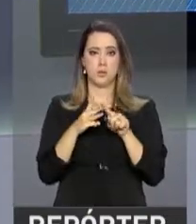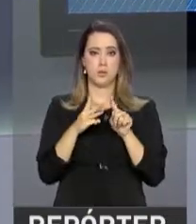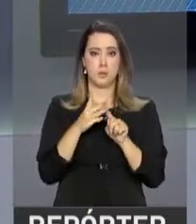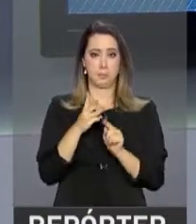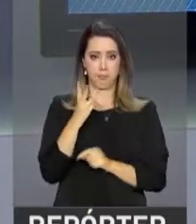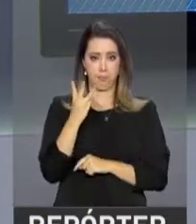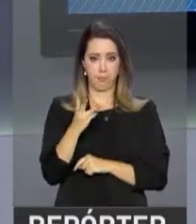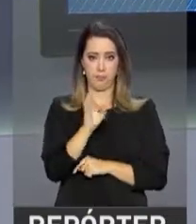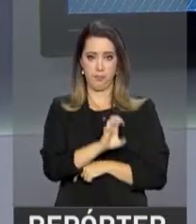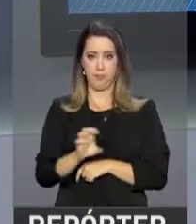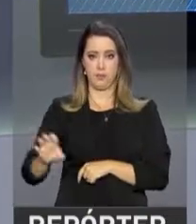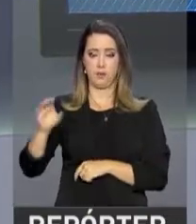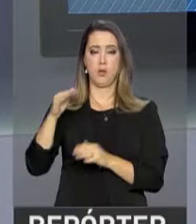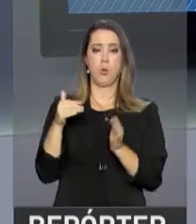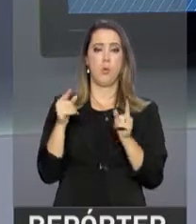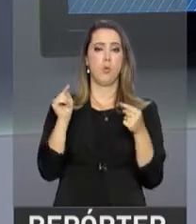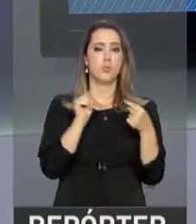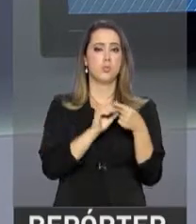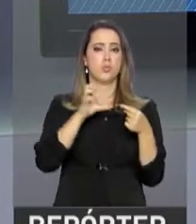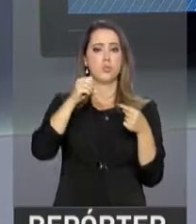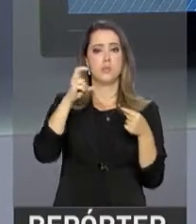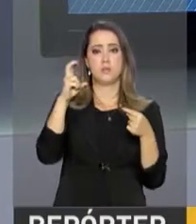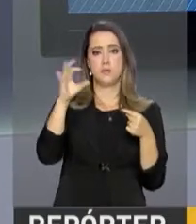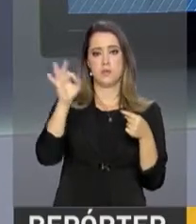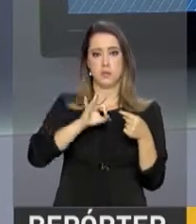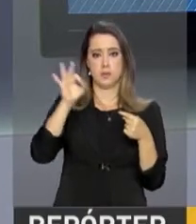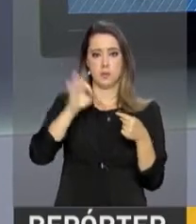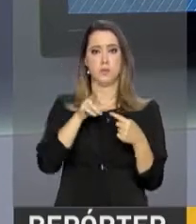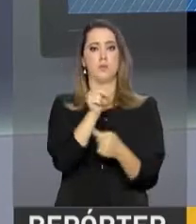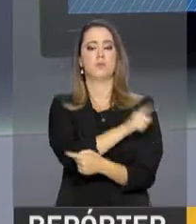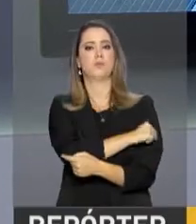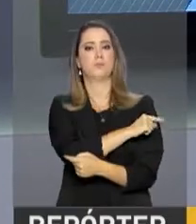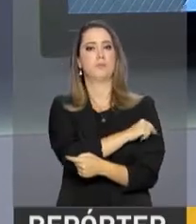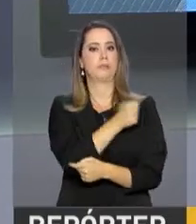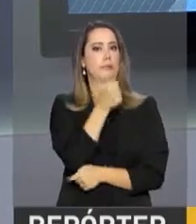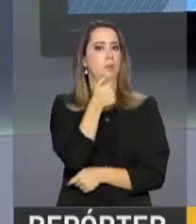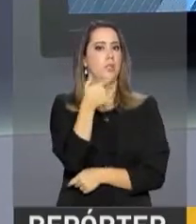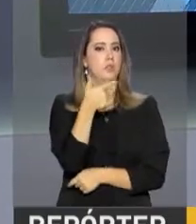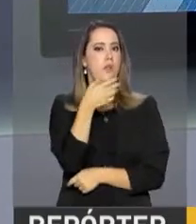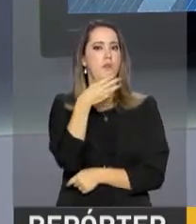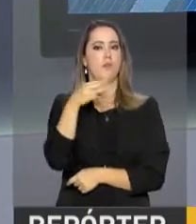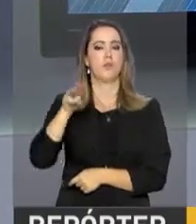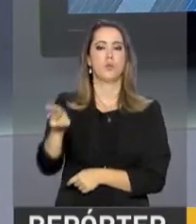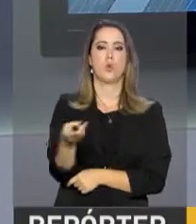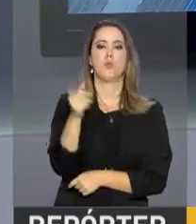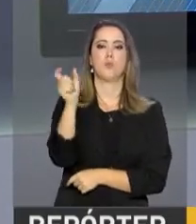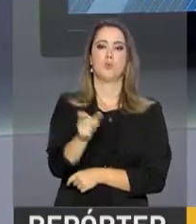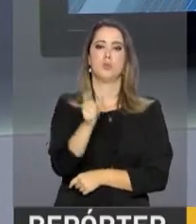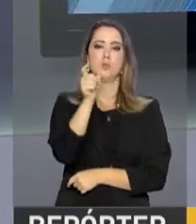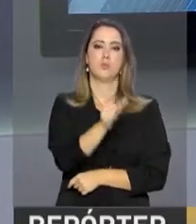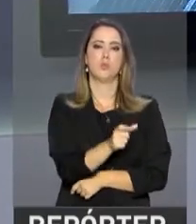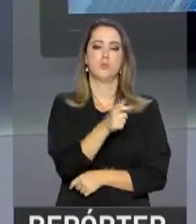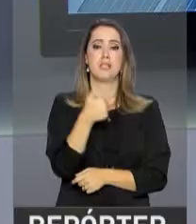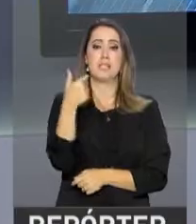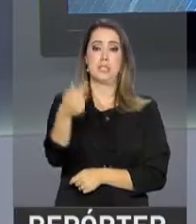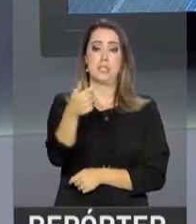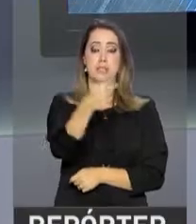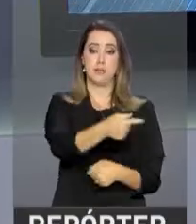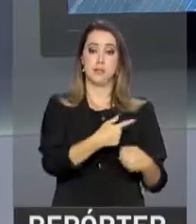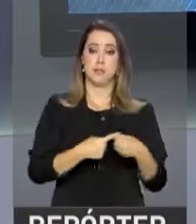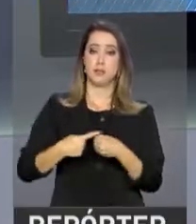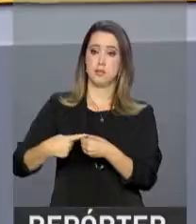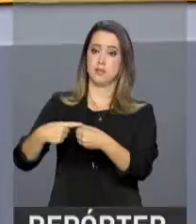a meta é vacinar 95% da população que é de quase 24 milhões de pessoas em 77